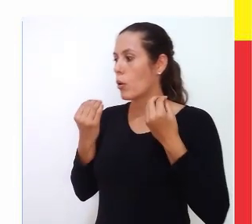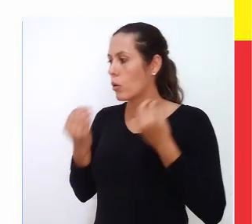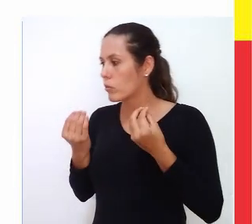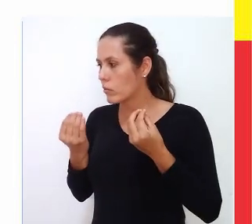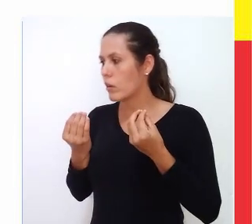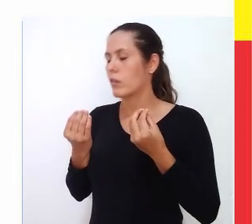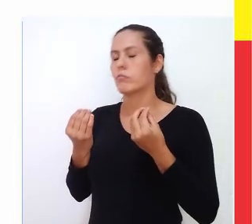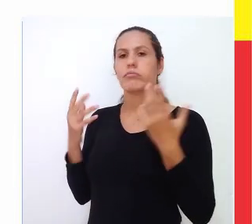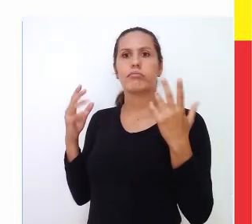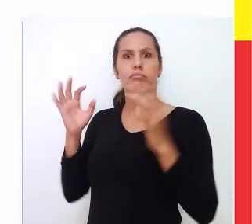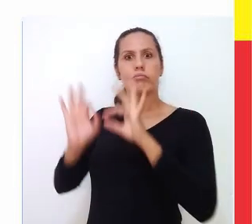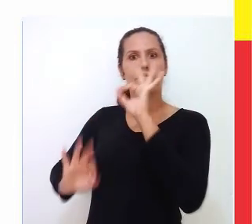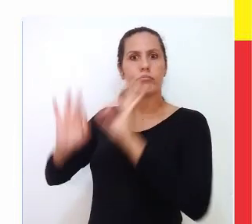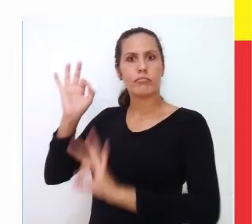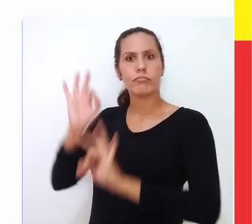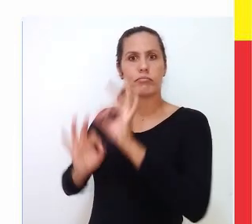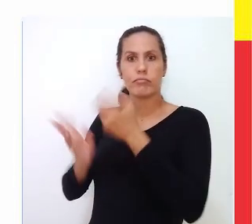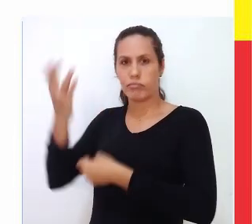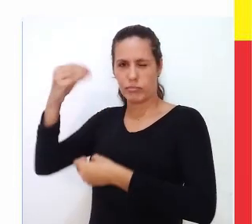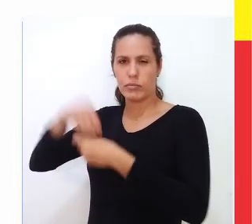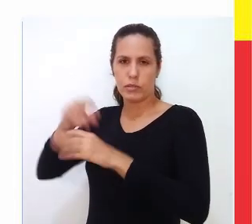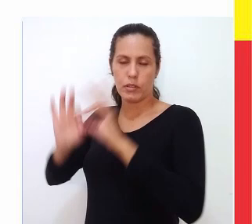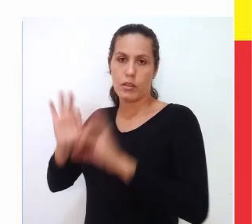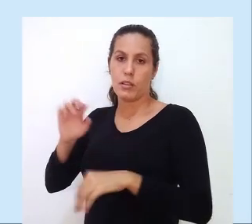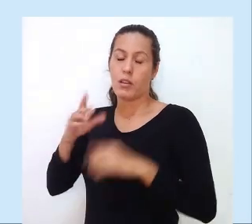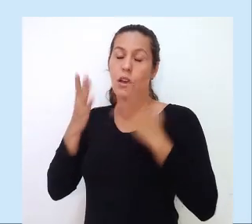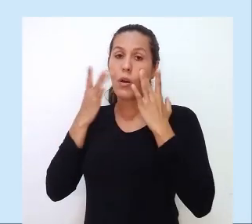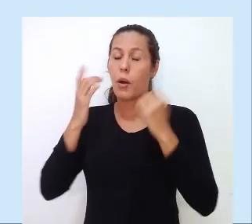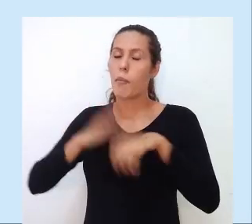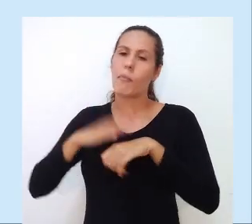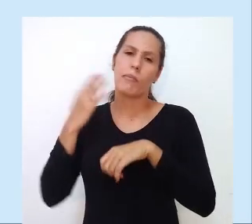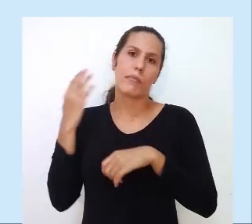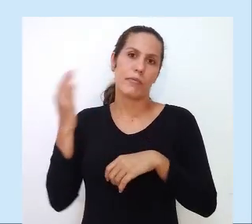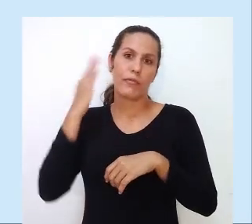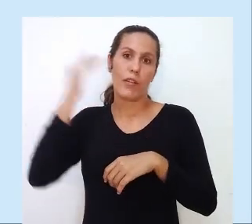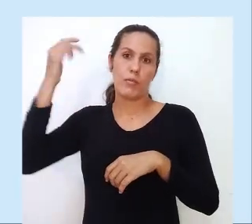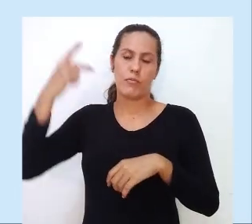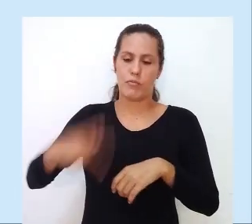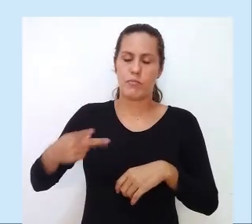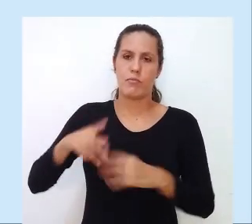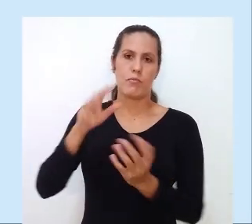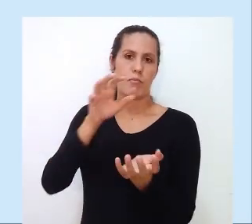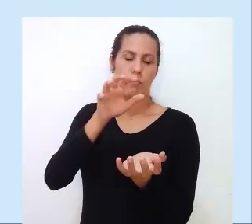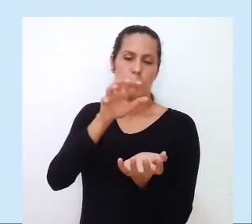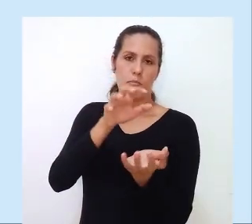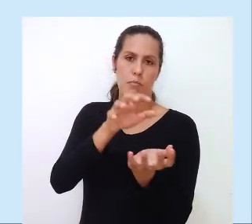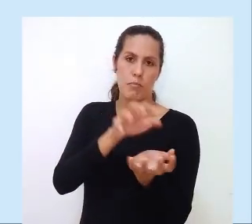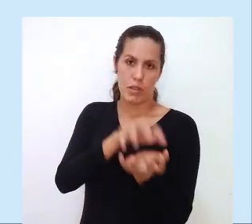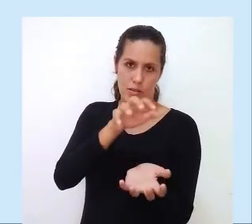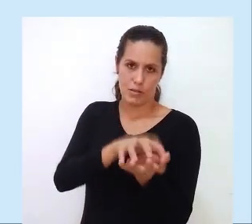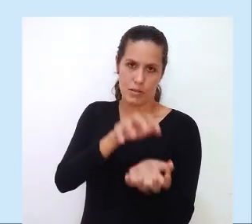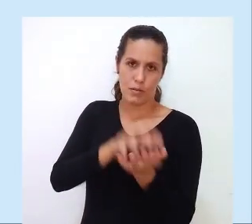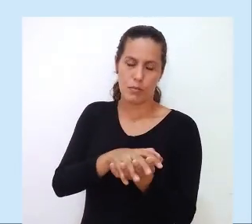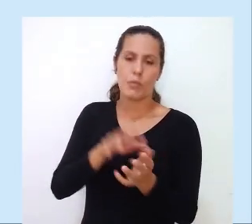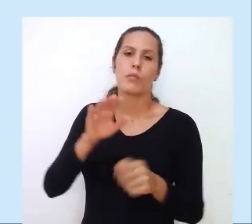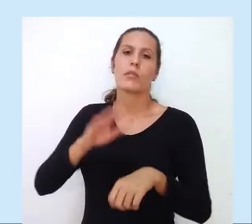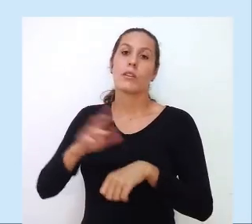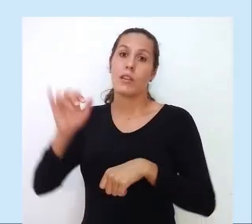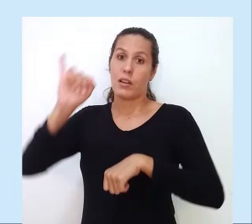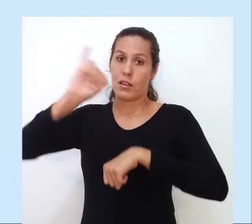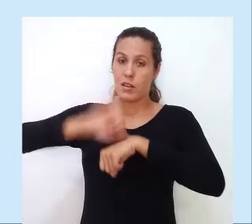ver como é esse teatro, que é um dos grandes teatros de Pernambuco e é um dos nossos teatros mais